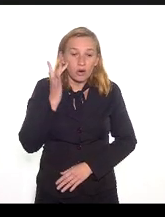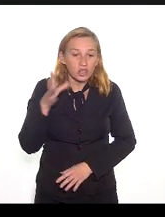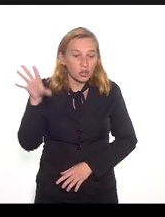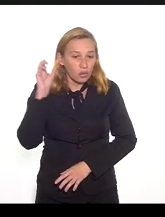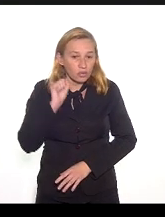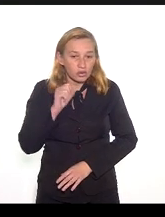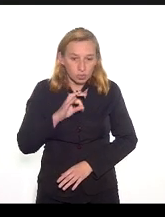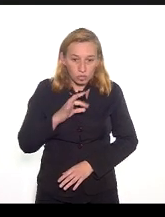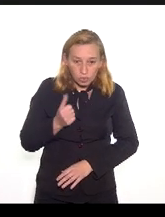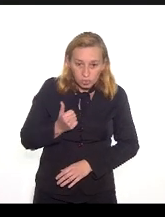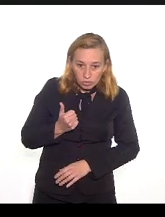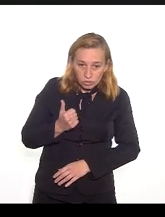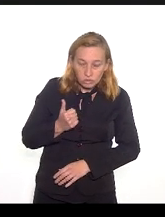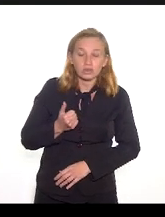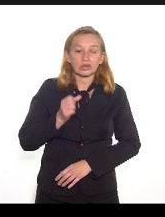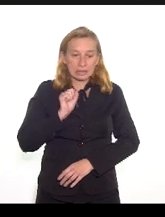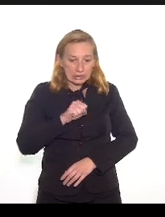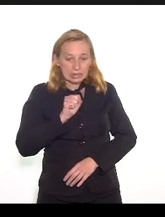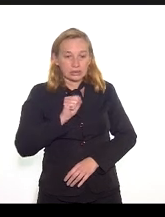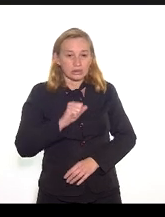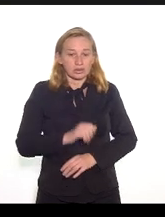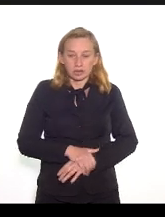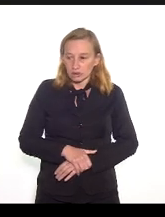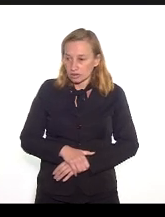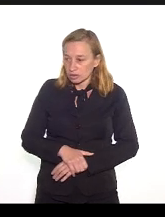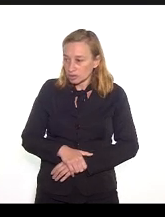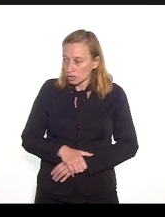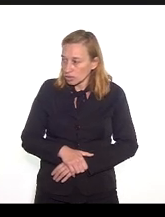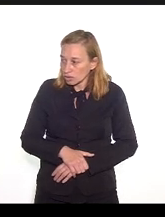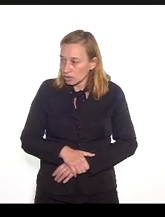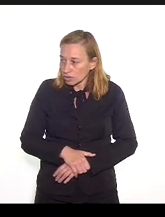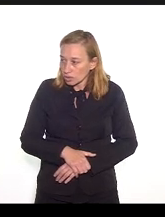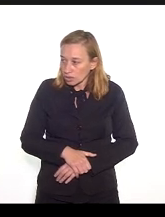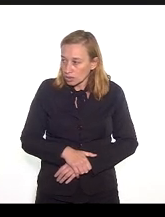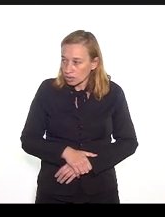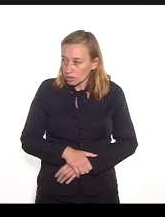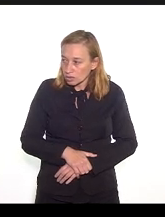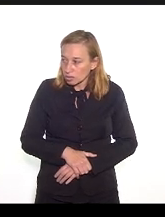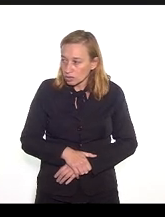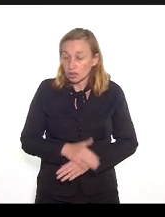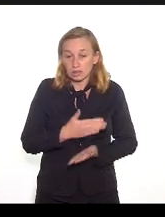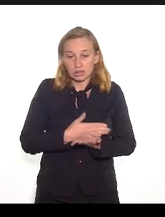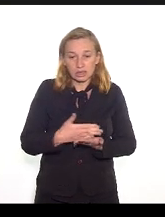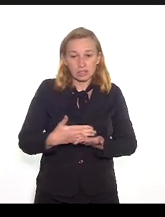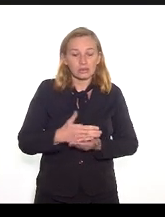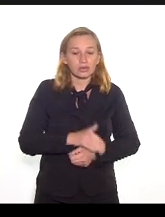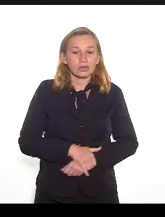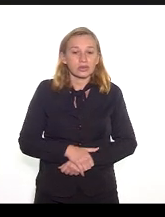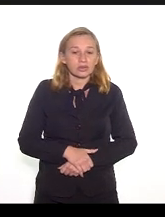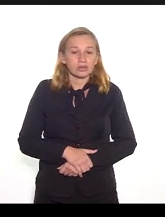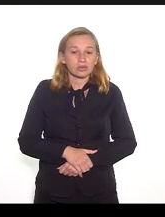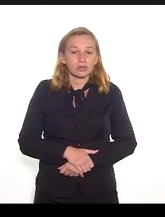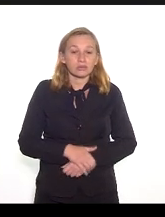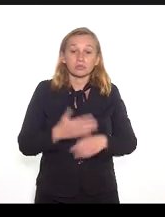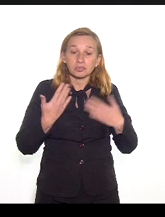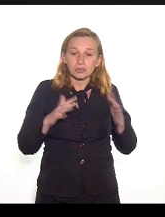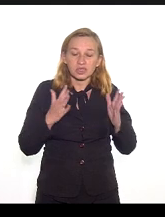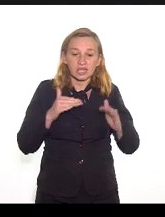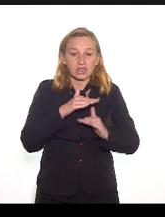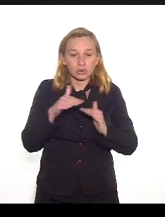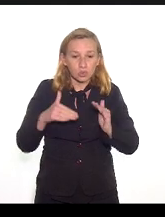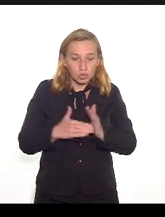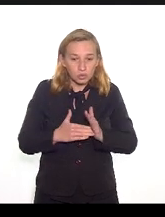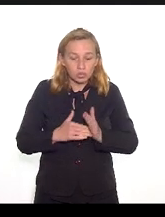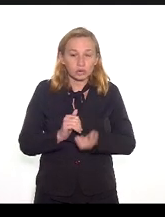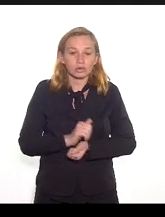escutam. Sim. Ok, muito obrigado. Bom, inicialmente, tá, cumprimentar a todos,